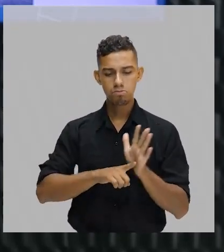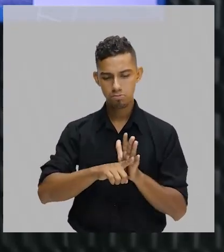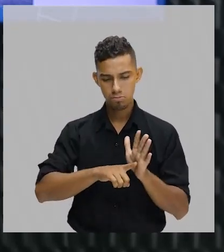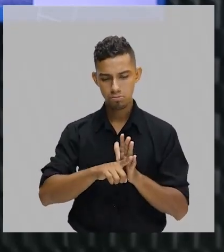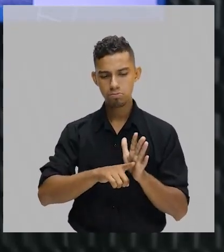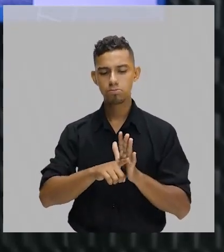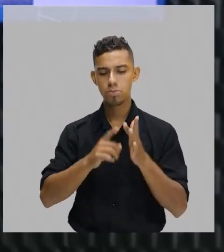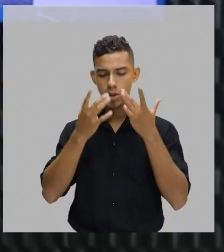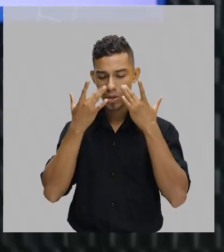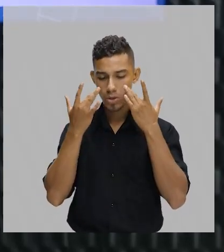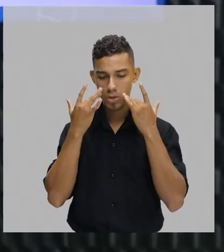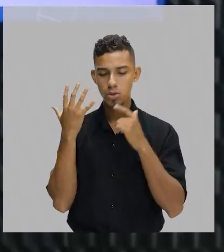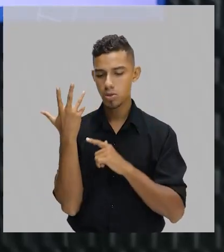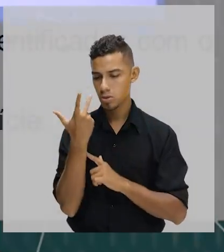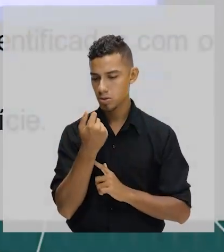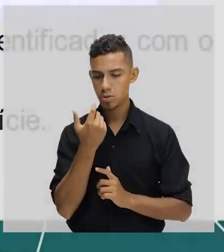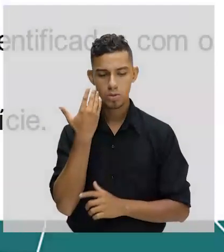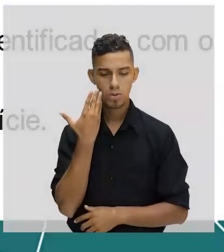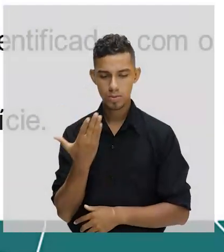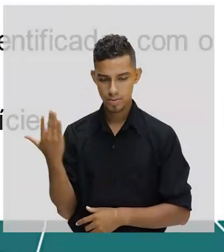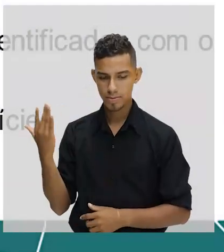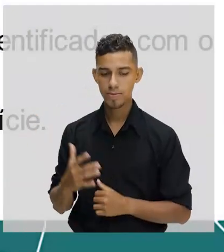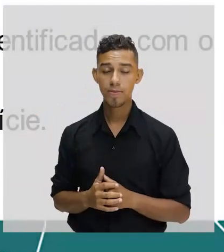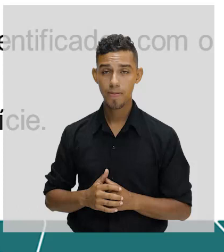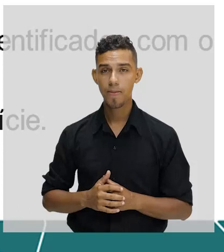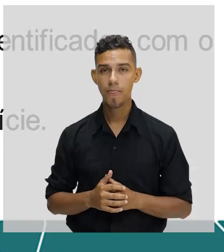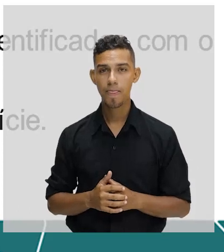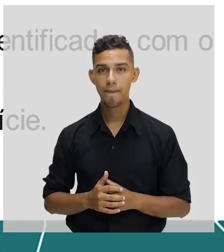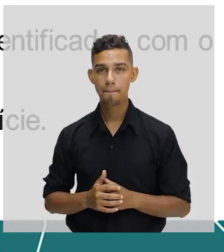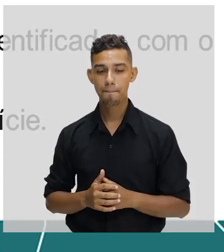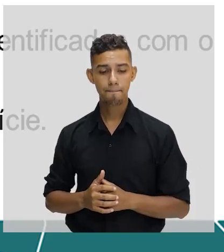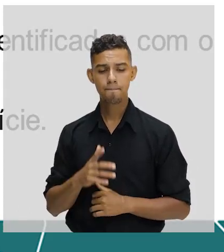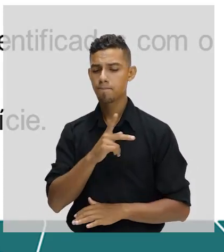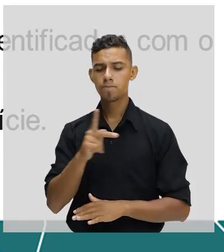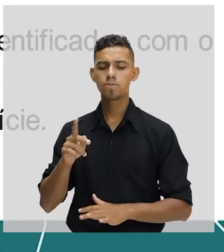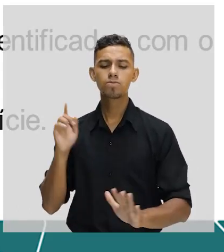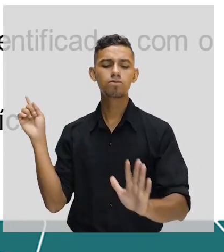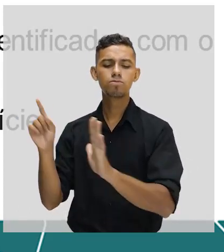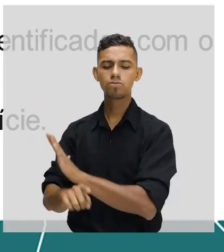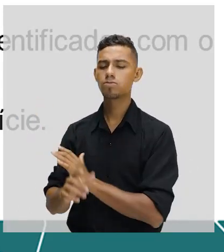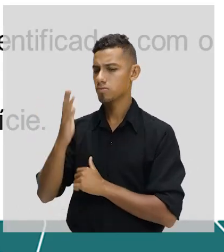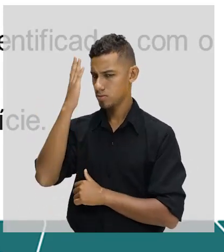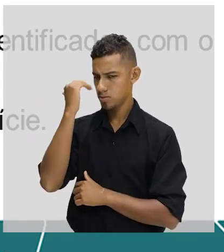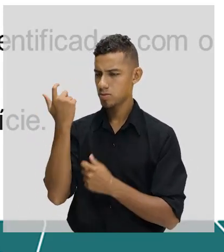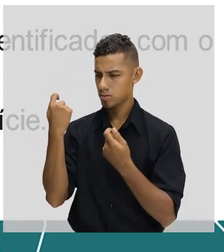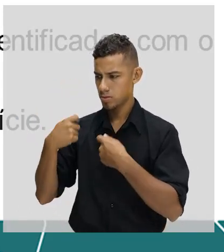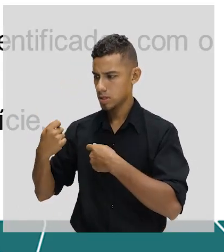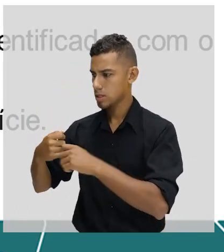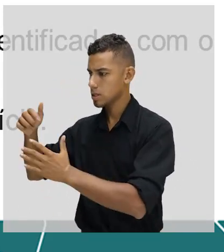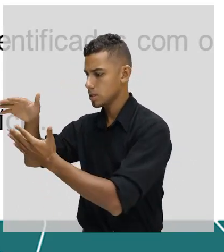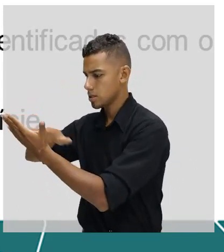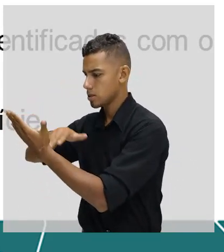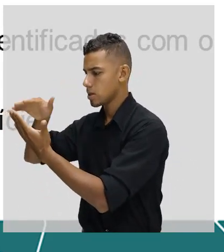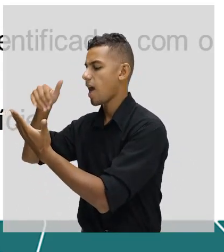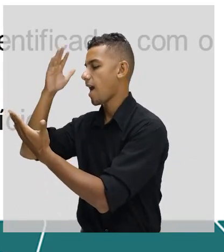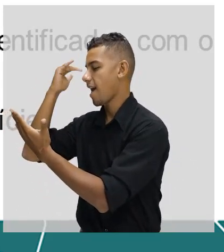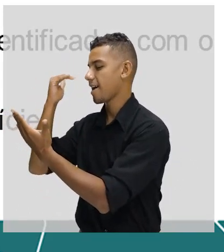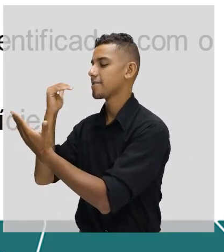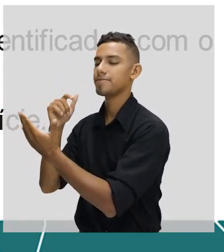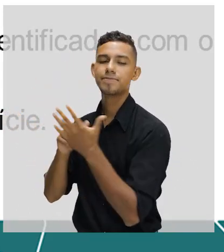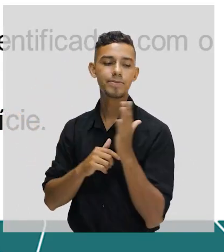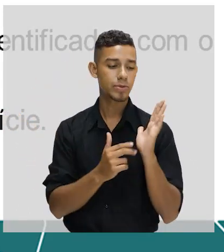arte urbana desses artistas daqui. Professor, eu preciso saber desenhar para poder